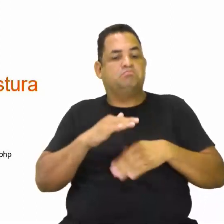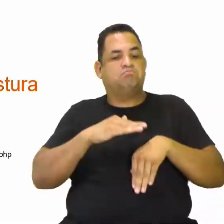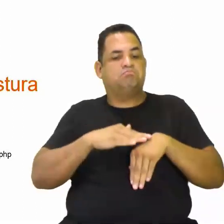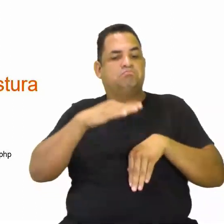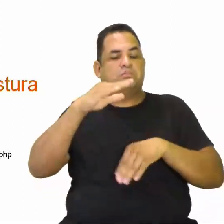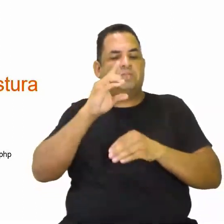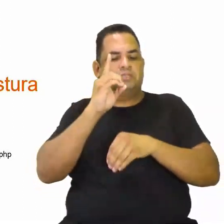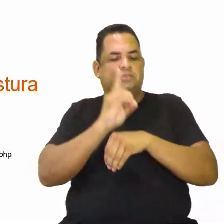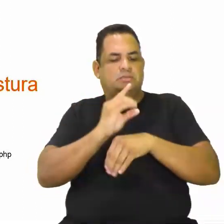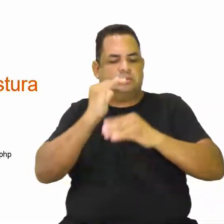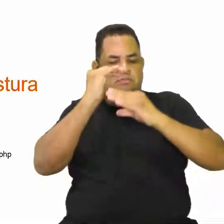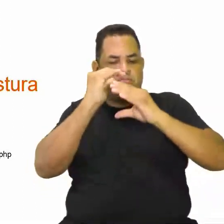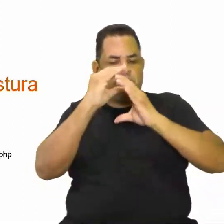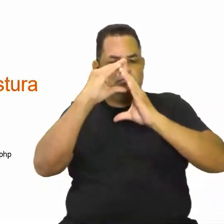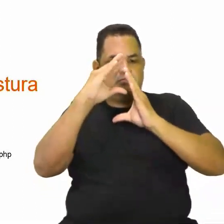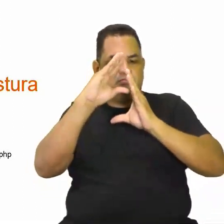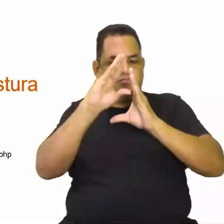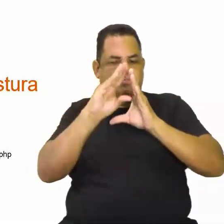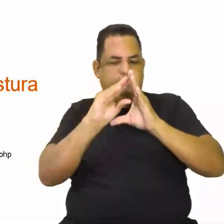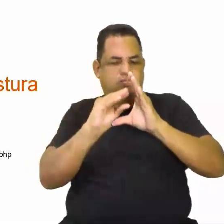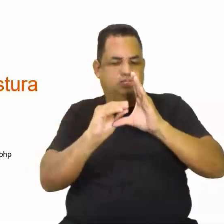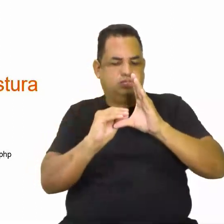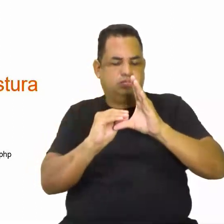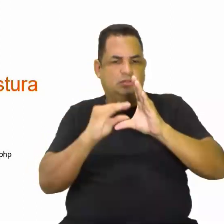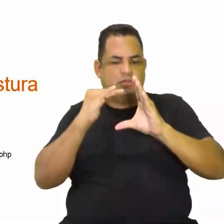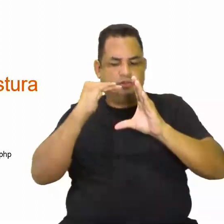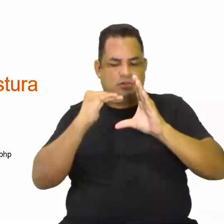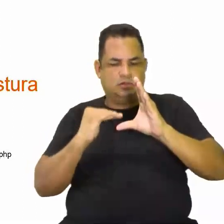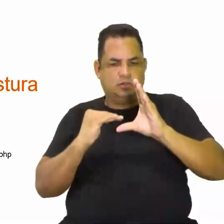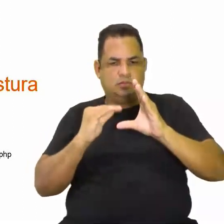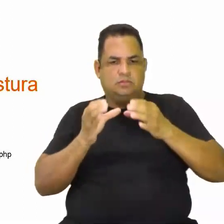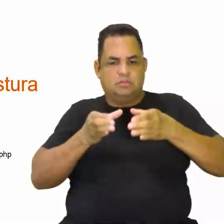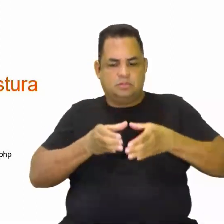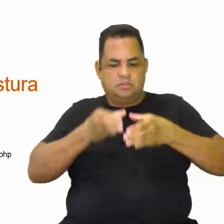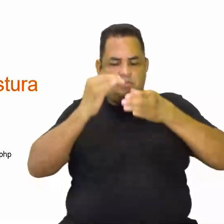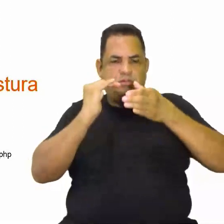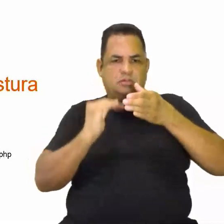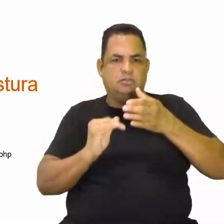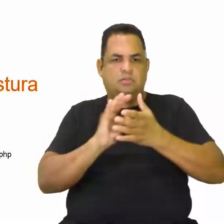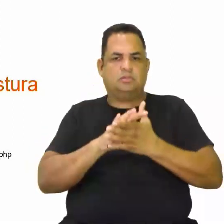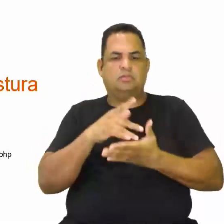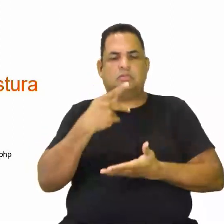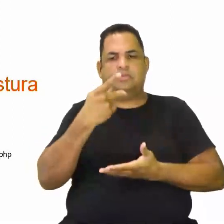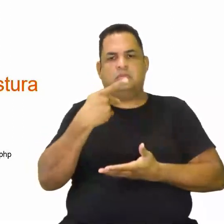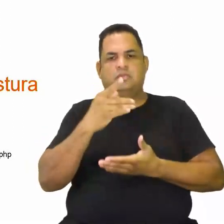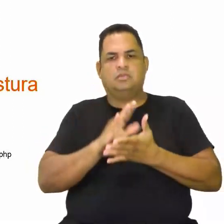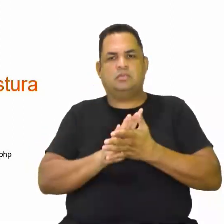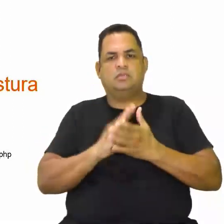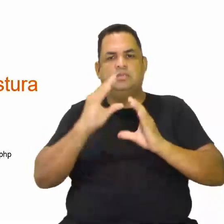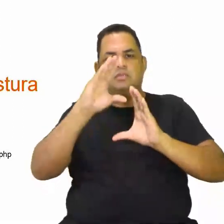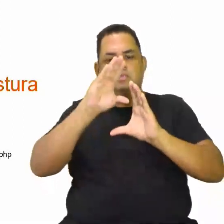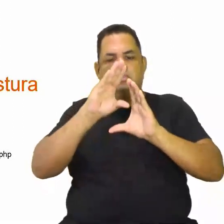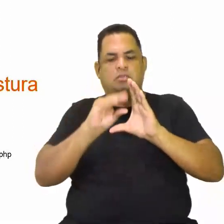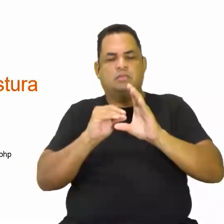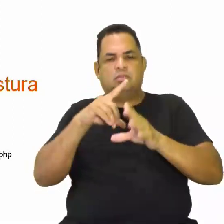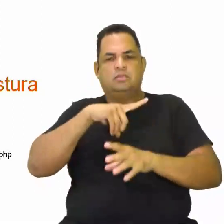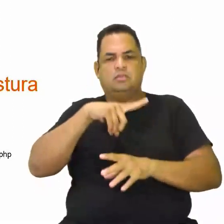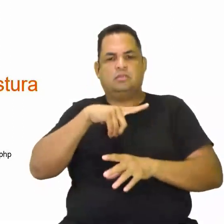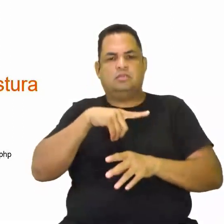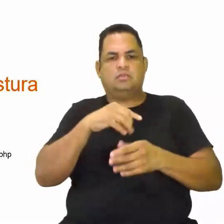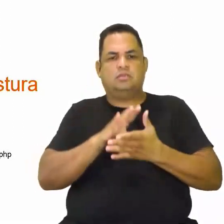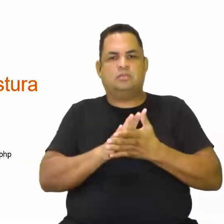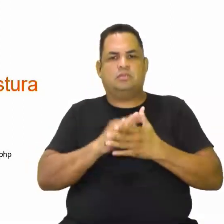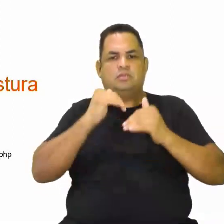se deposita no fundo do recipiente. Falando de decantação, então nós temos também